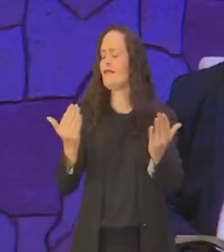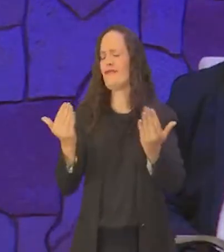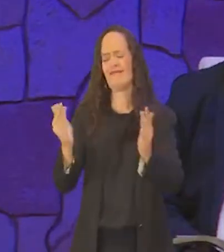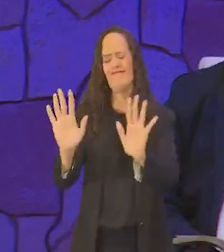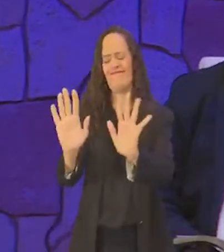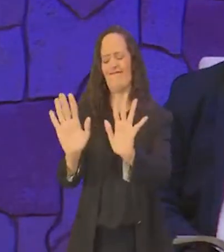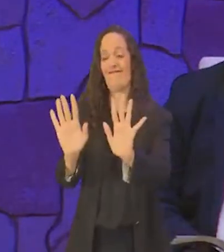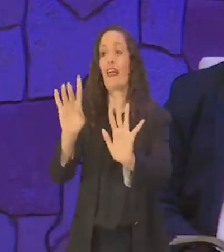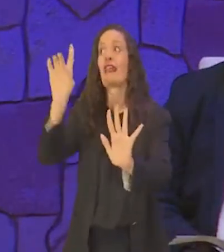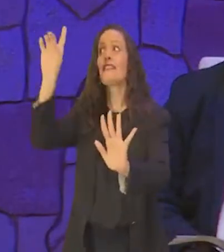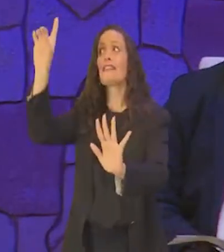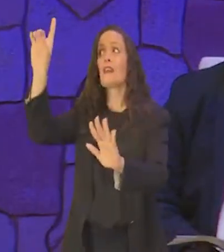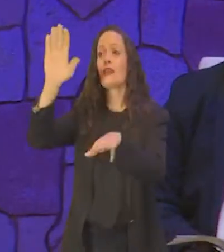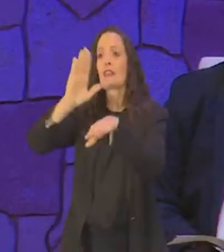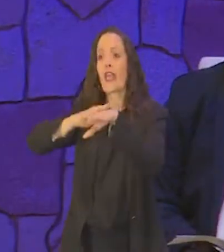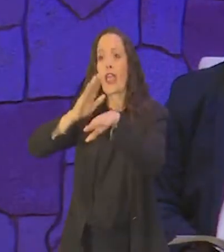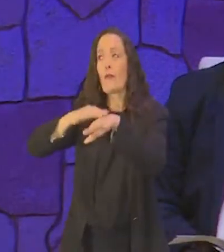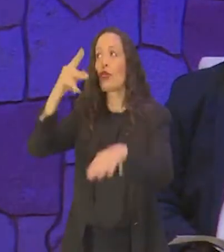que Deus